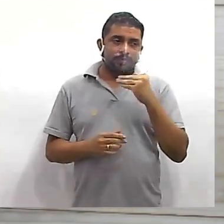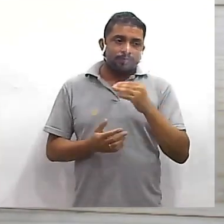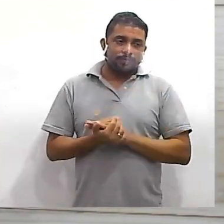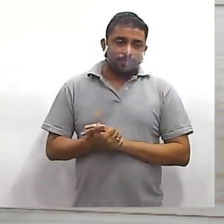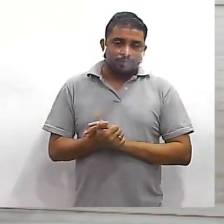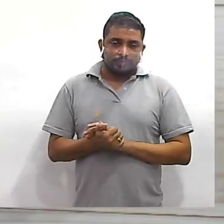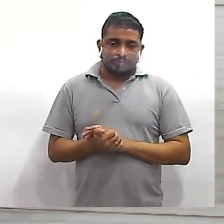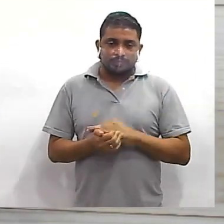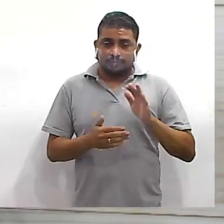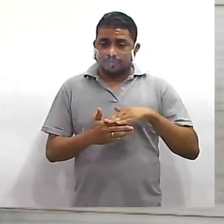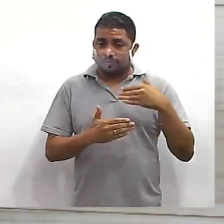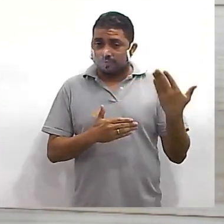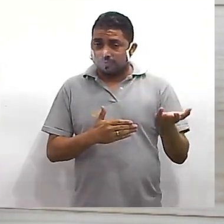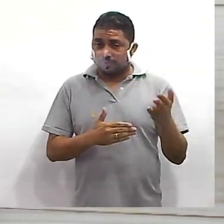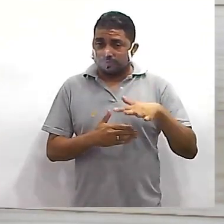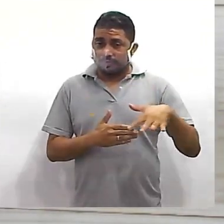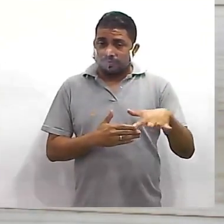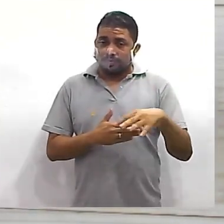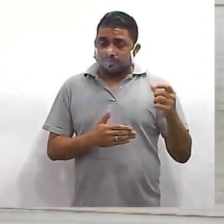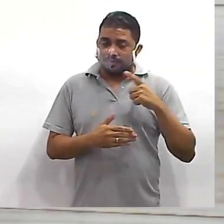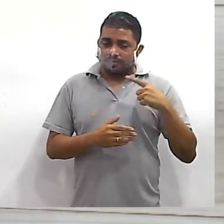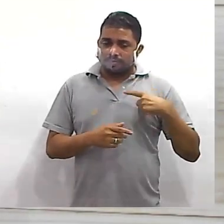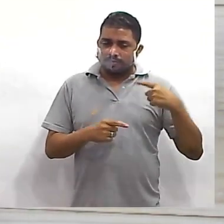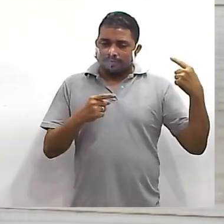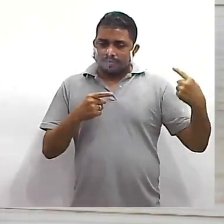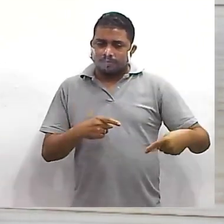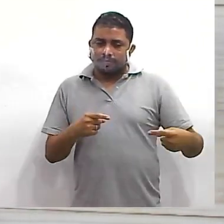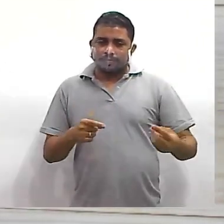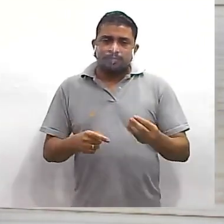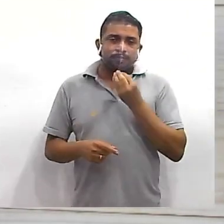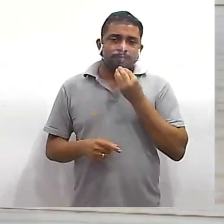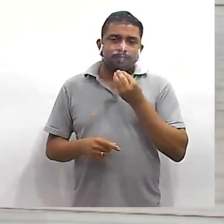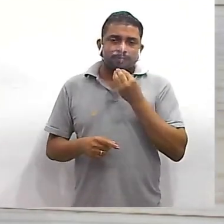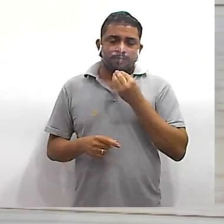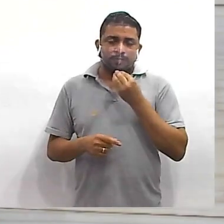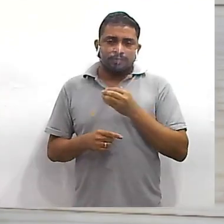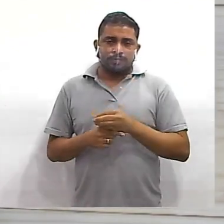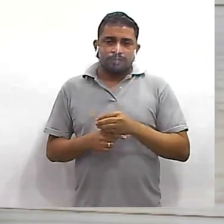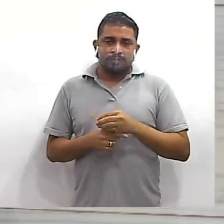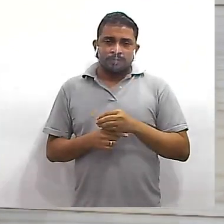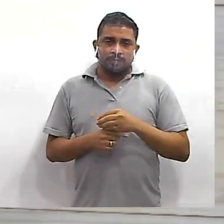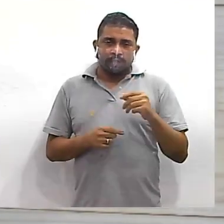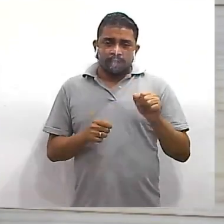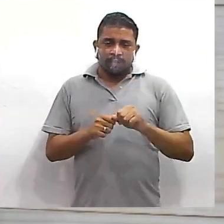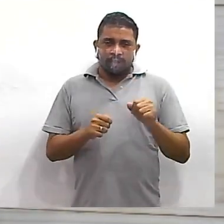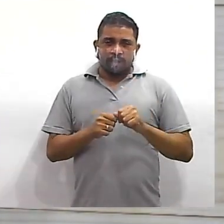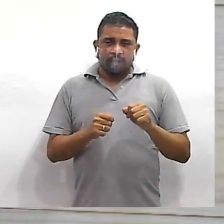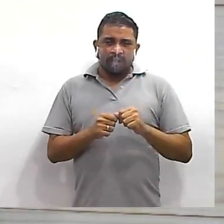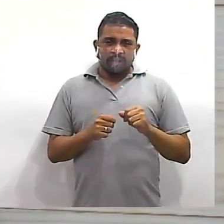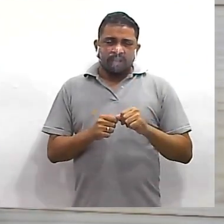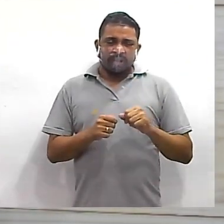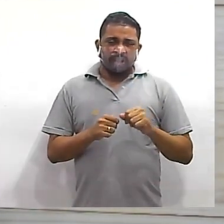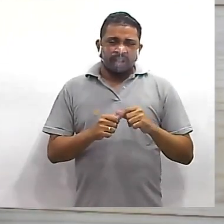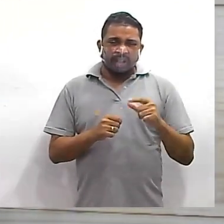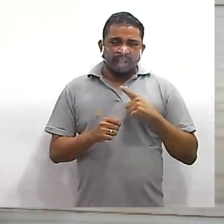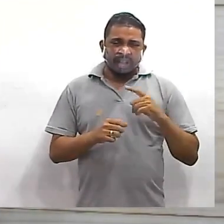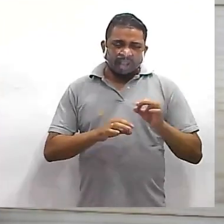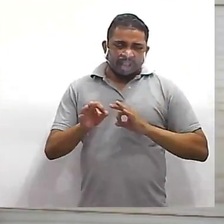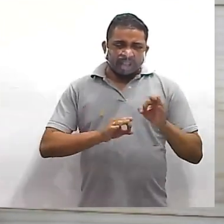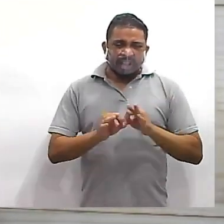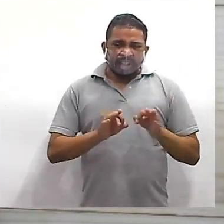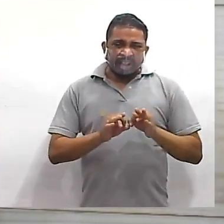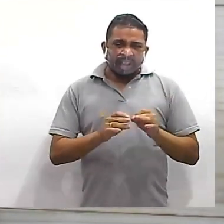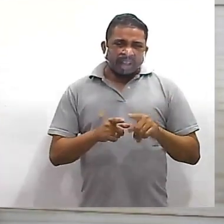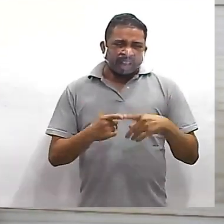E no ambiente externo, nós temos as ameaças e as oportunidades. Isso geralmente a gente faz uma análise nas organizações.